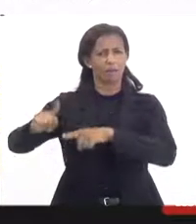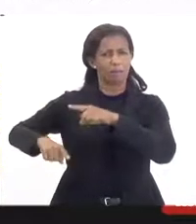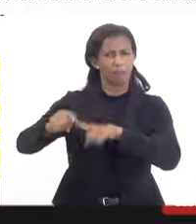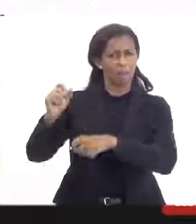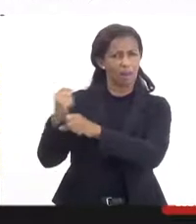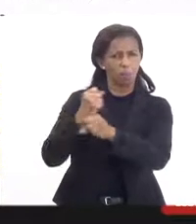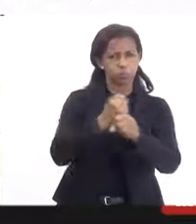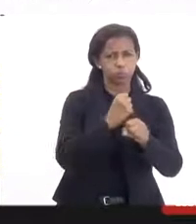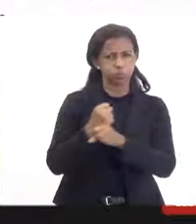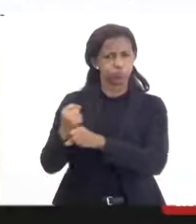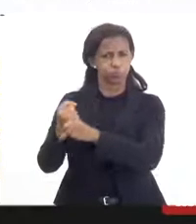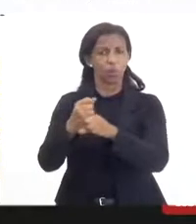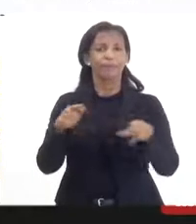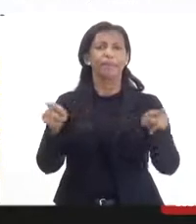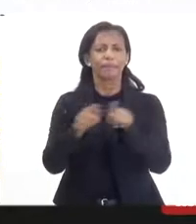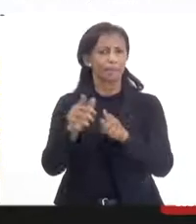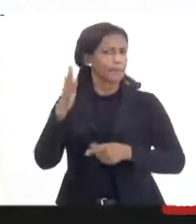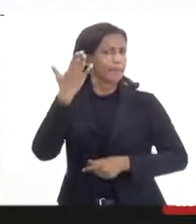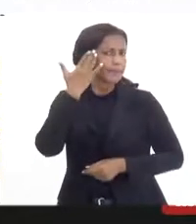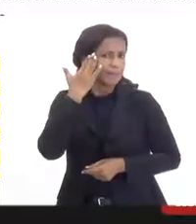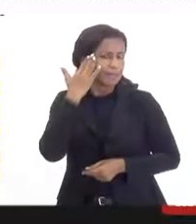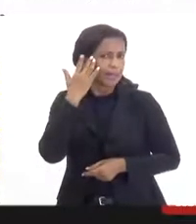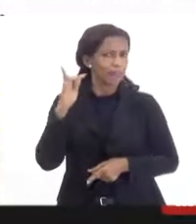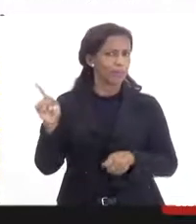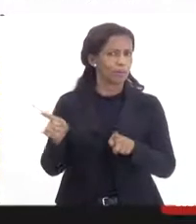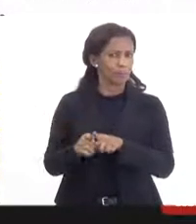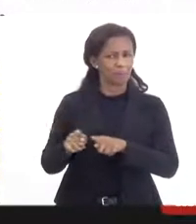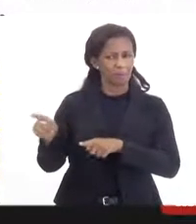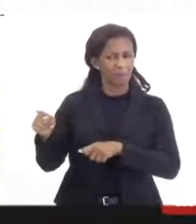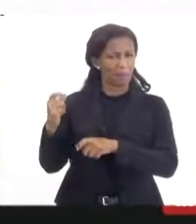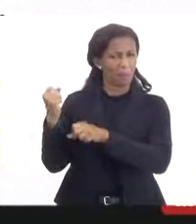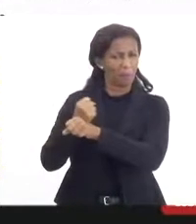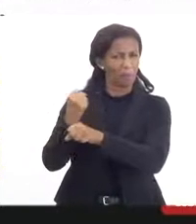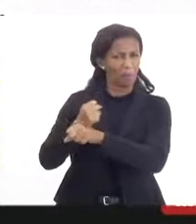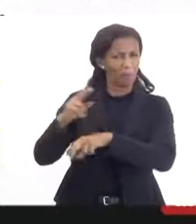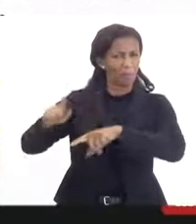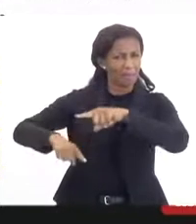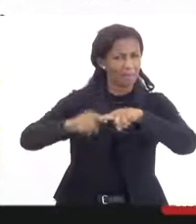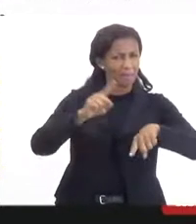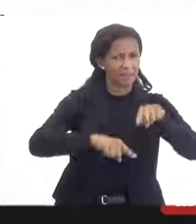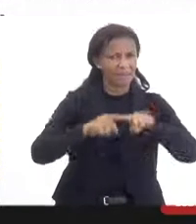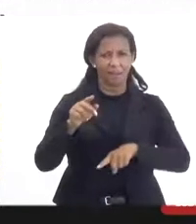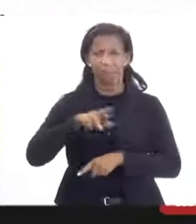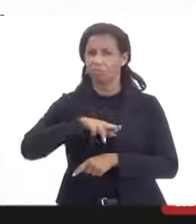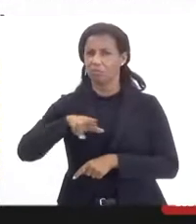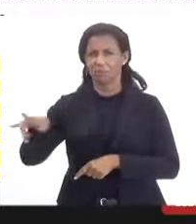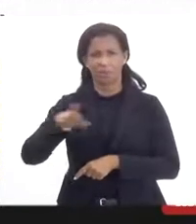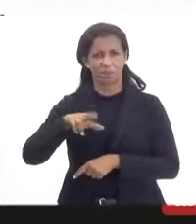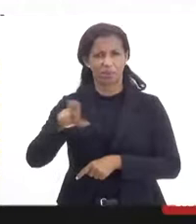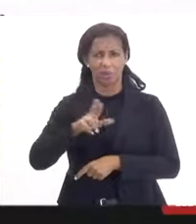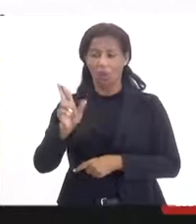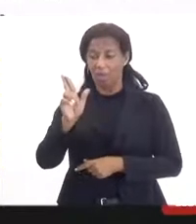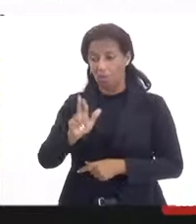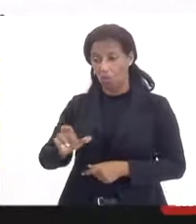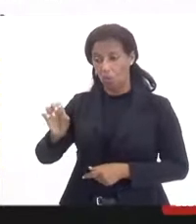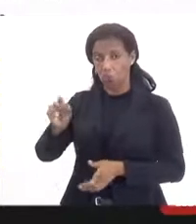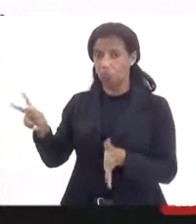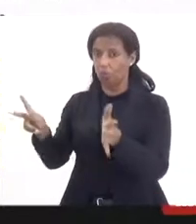também se entendeu aqui que ferramentas não seria ativo fixo, salvo engano, seria bens de uso e